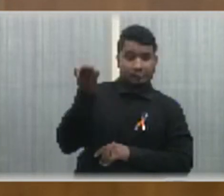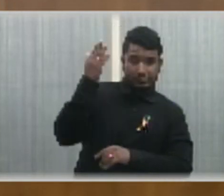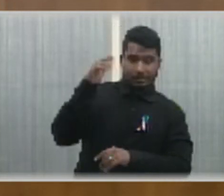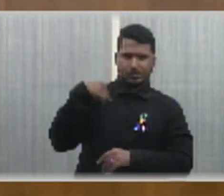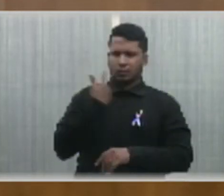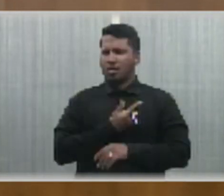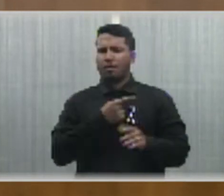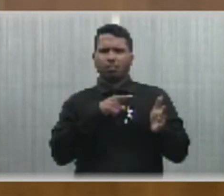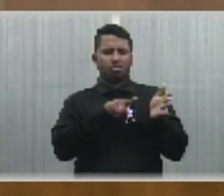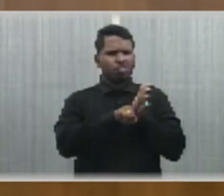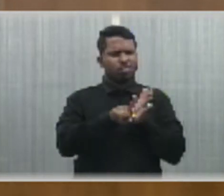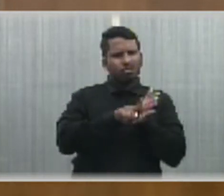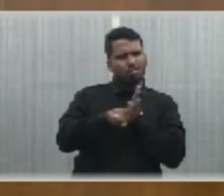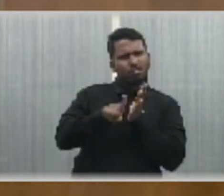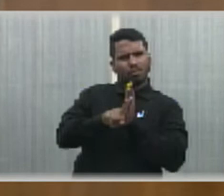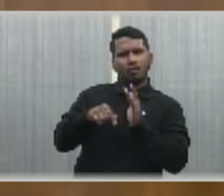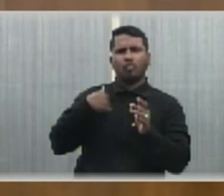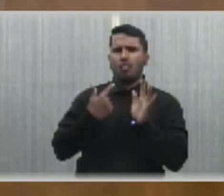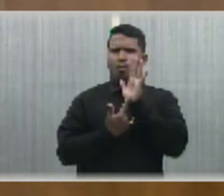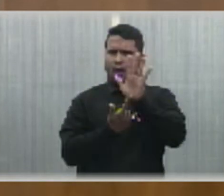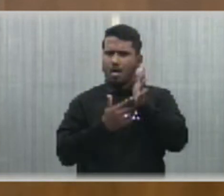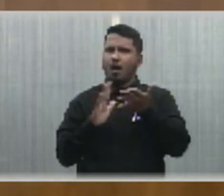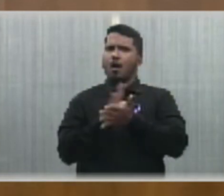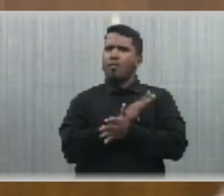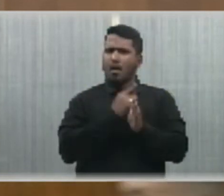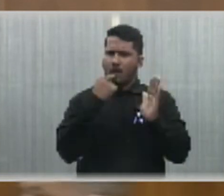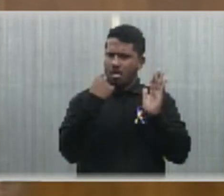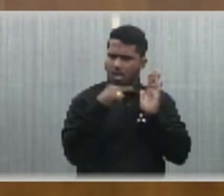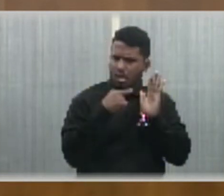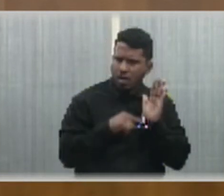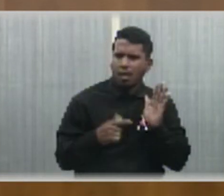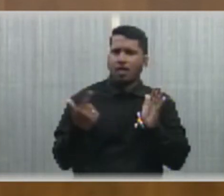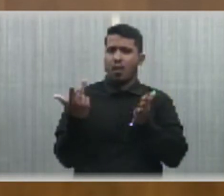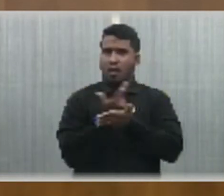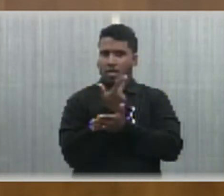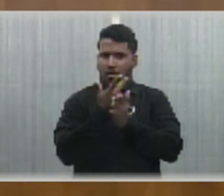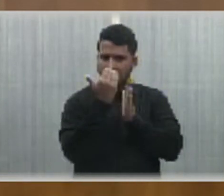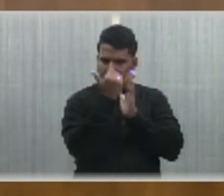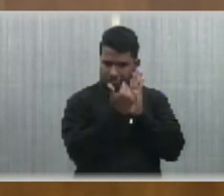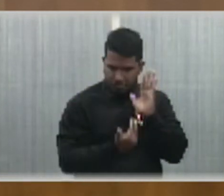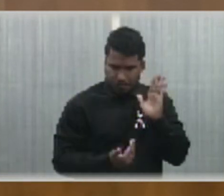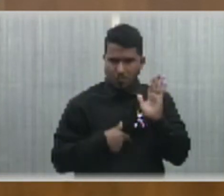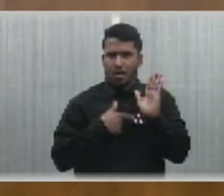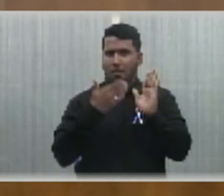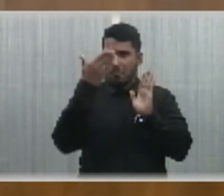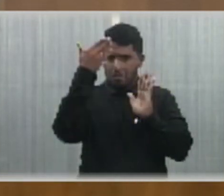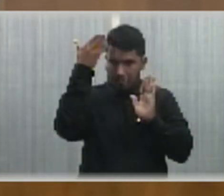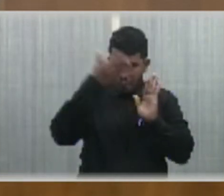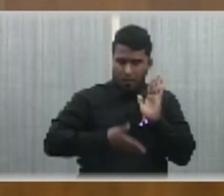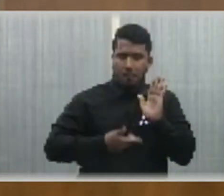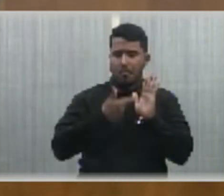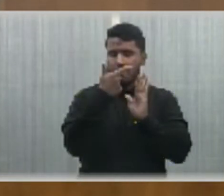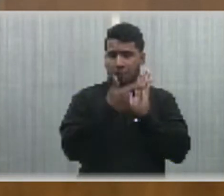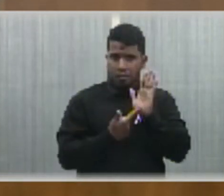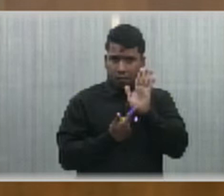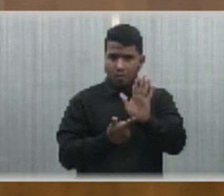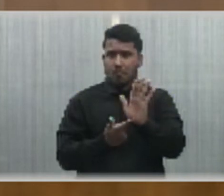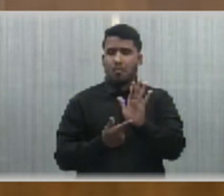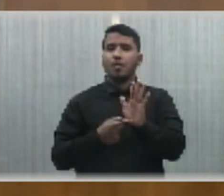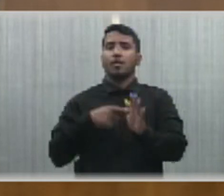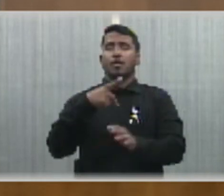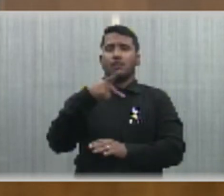muitos questionamentos, denunciamos aqui as irregularidades, as gravíssimas irregularidades deste